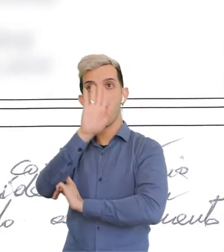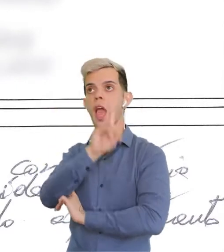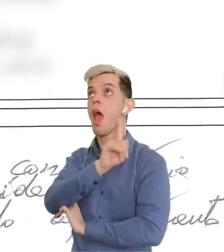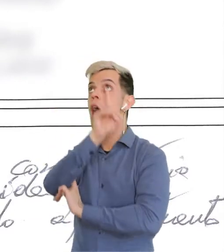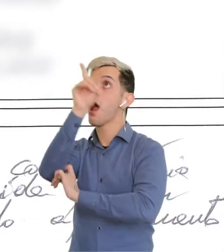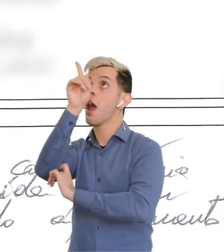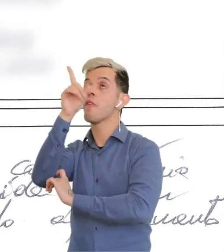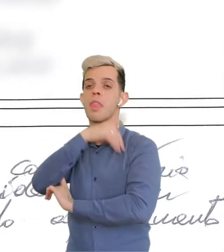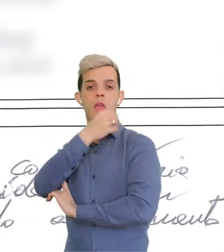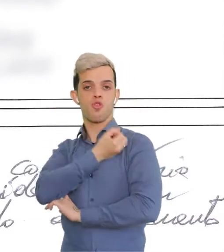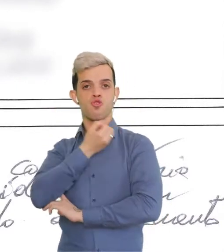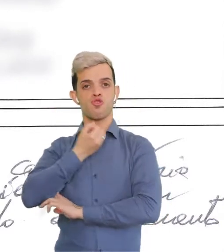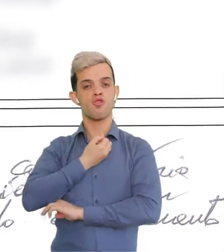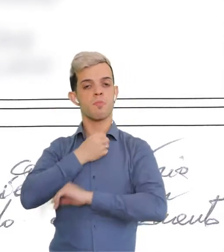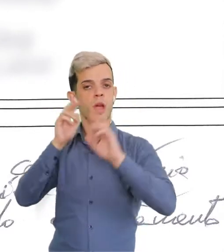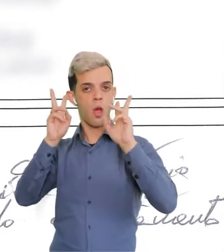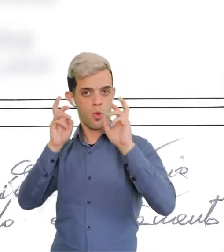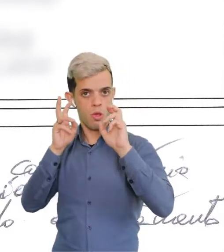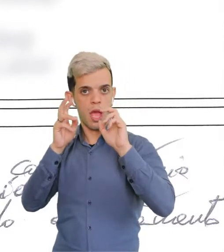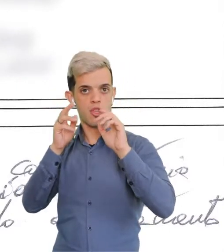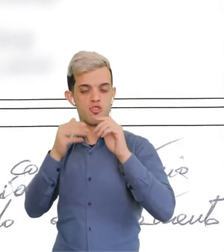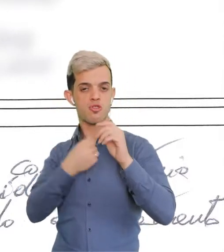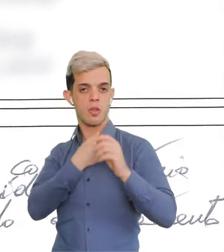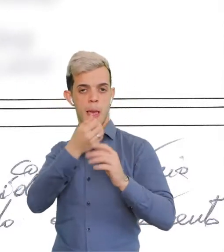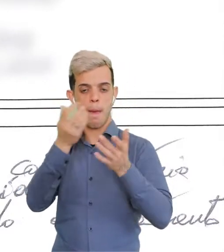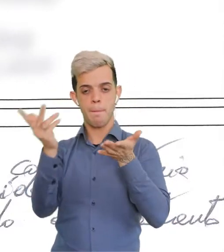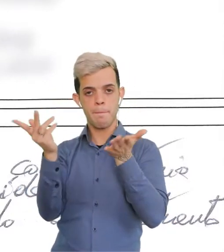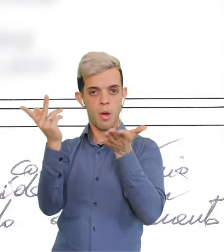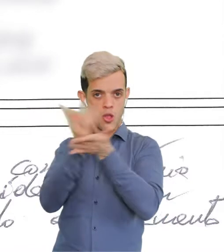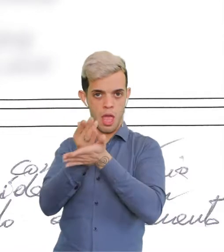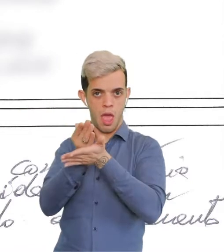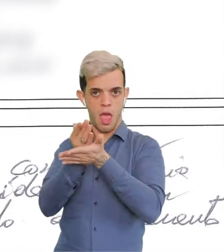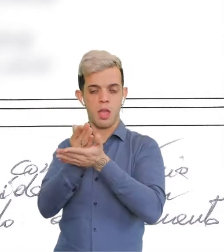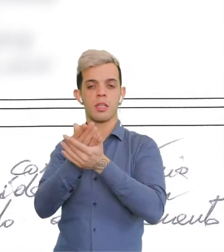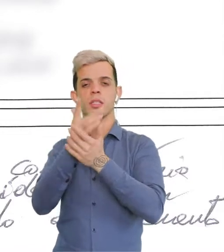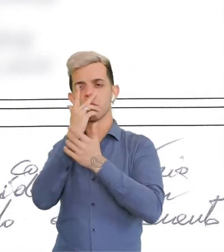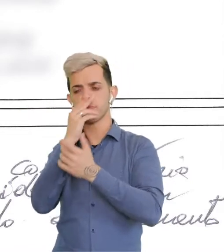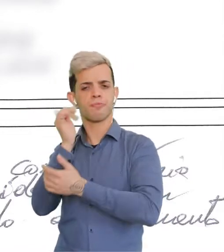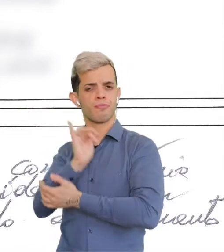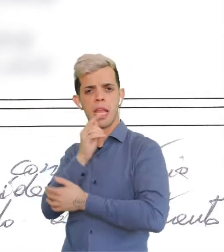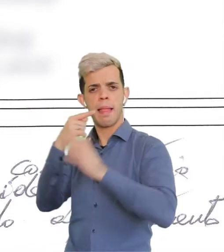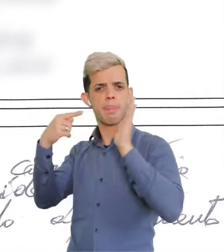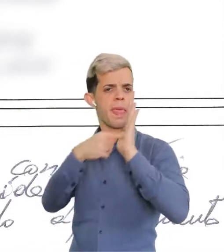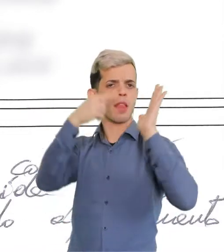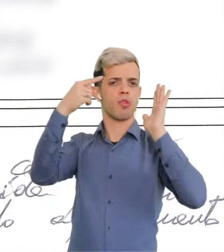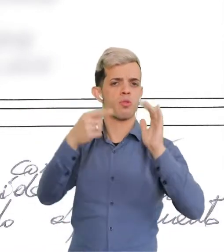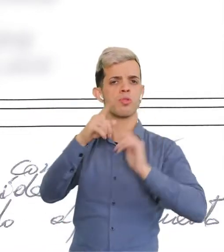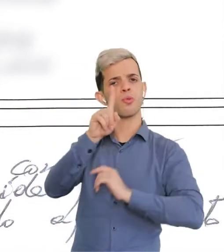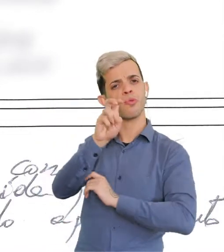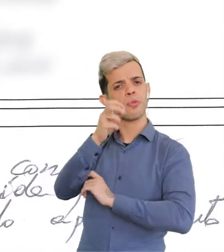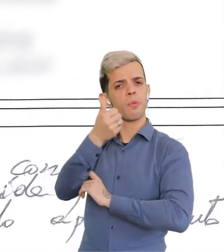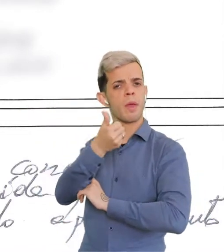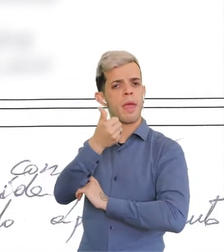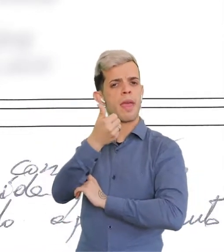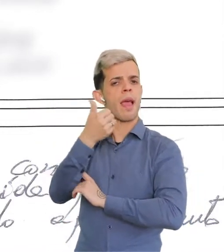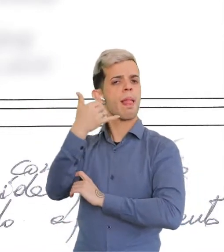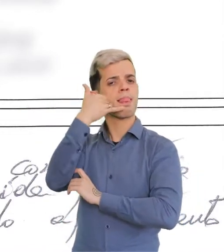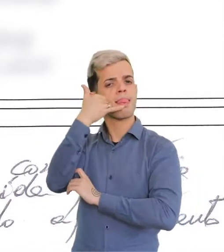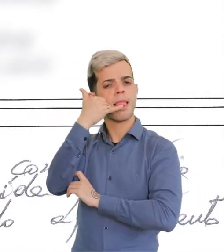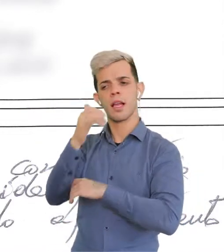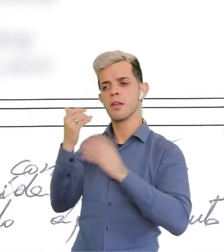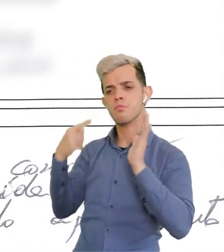direito, vai ter ali o número do processo administrativo que gerou o auto de infração. Se for uma denúncia de 156 ou um